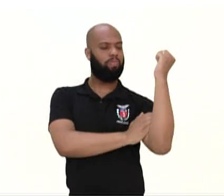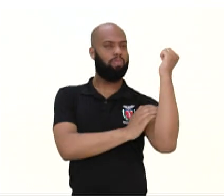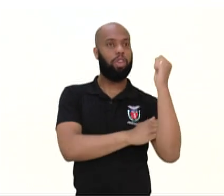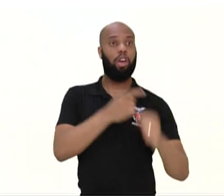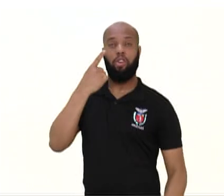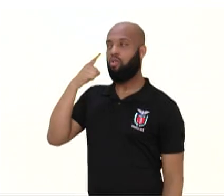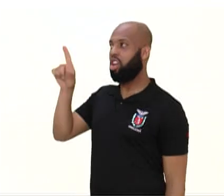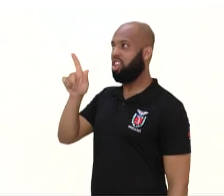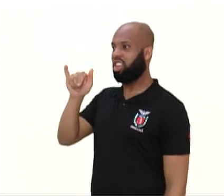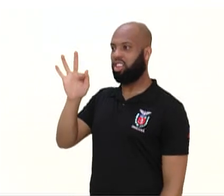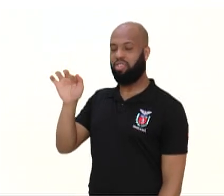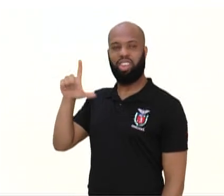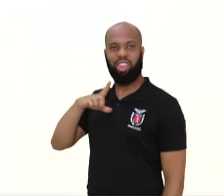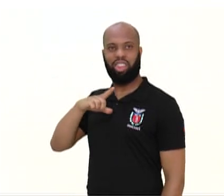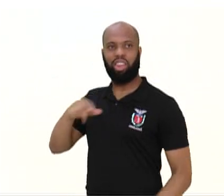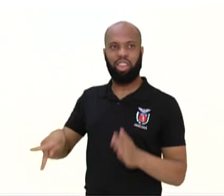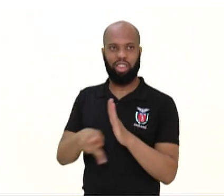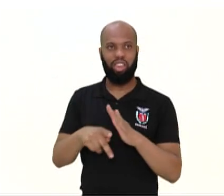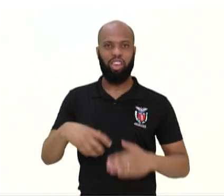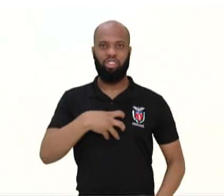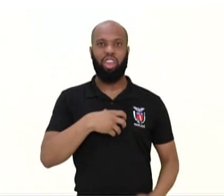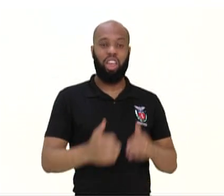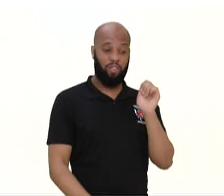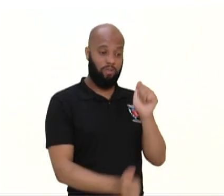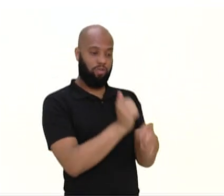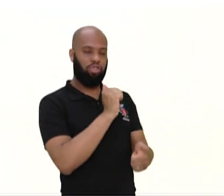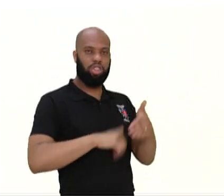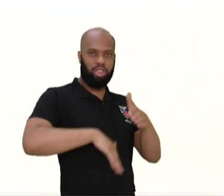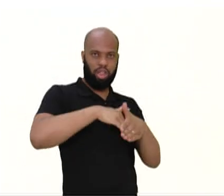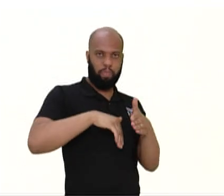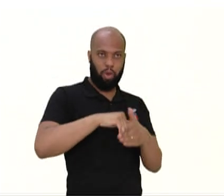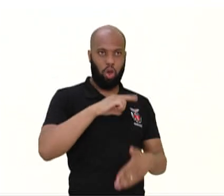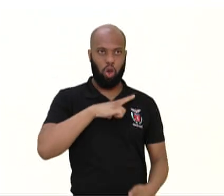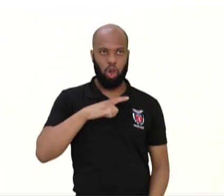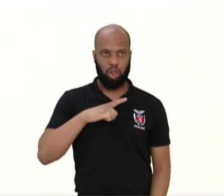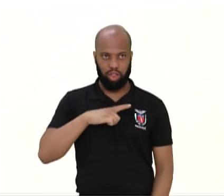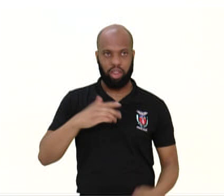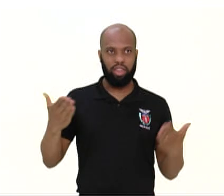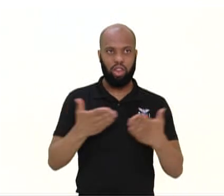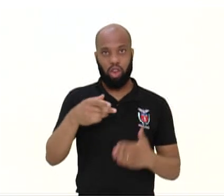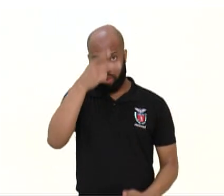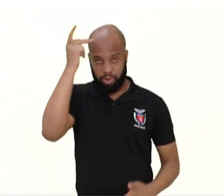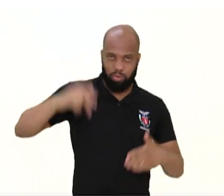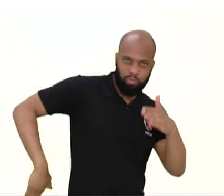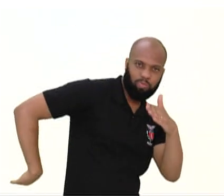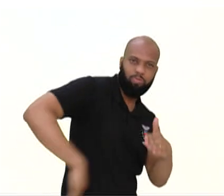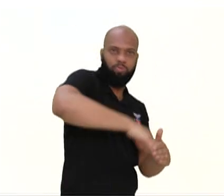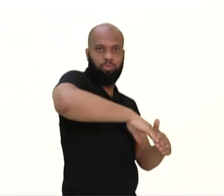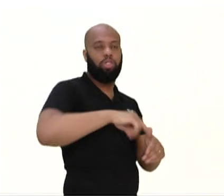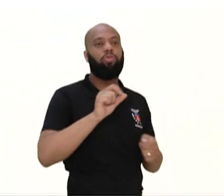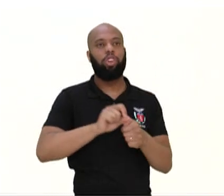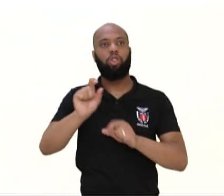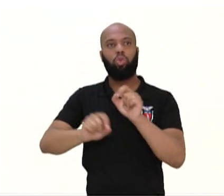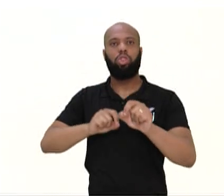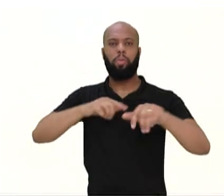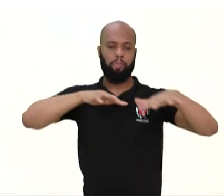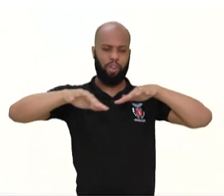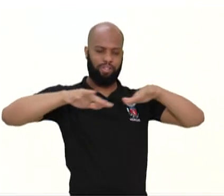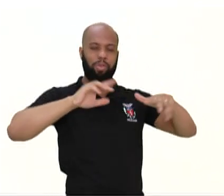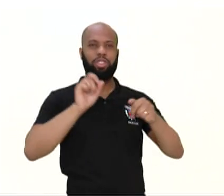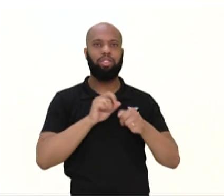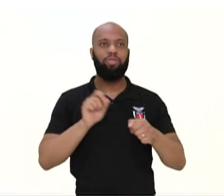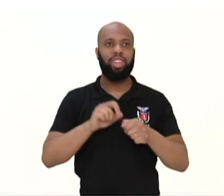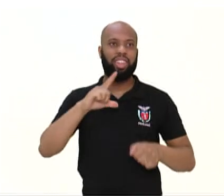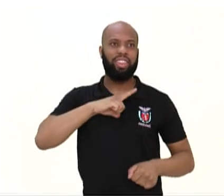GIF. Nós temos aqui a cobrança de uma falta num jogo de futebol. Aqui, o indivíduo está realizando um movimento